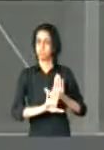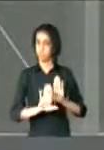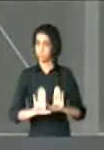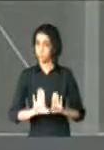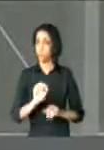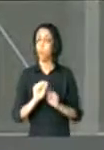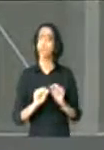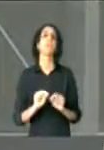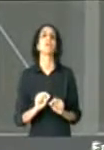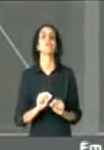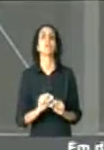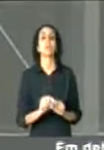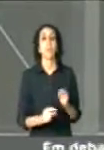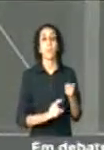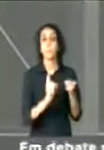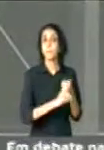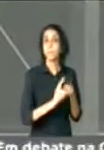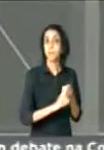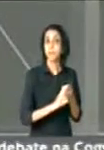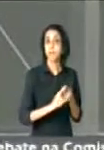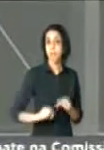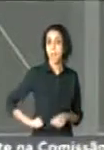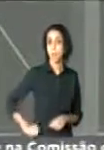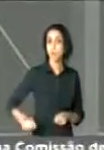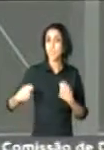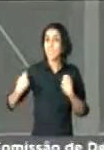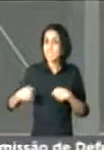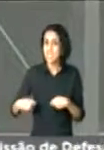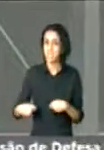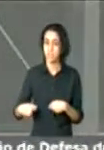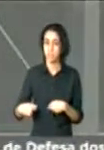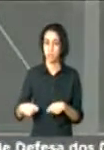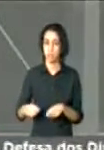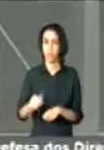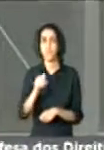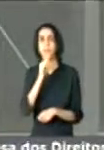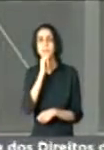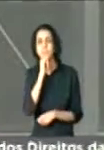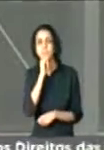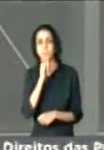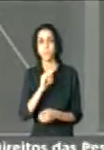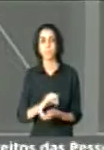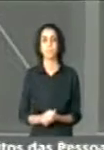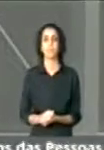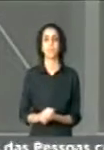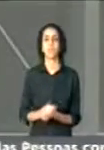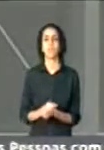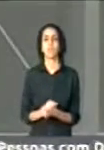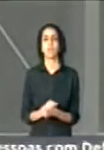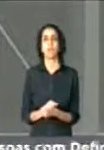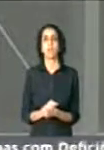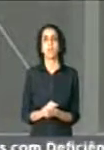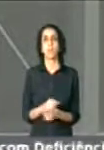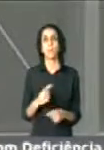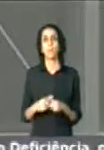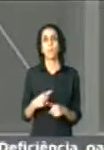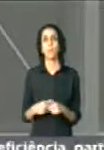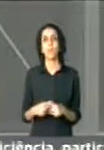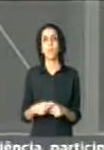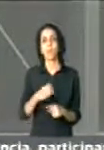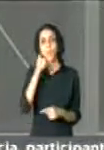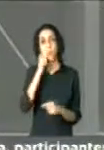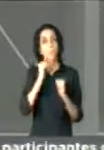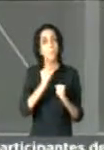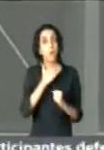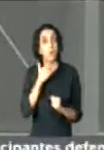o aborto necessário. É aquele aborto que é autorizado porque a mulher corre risco